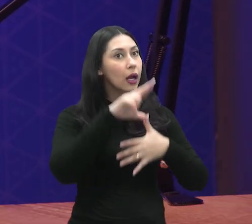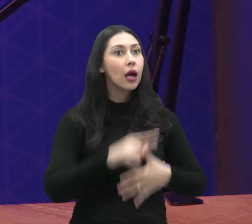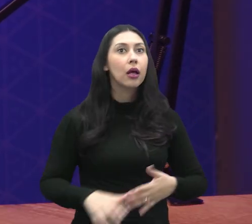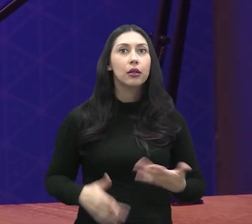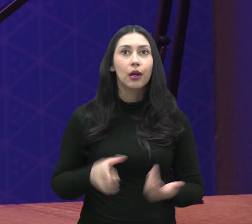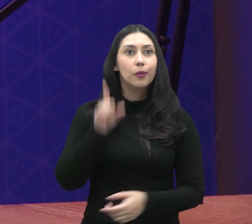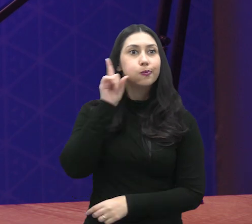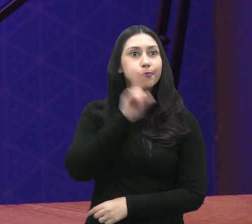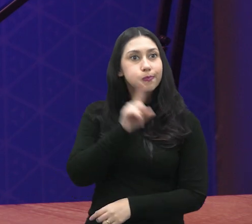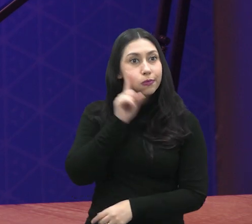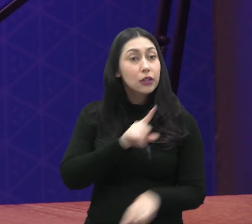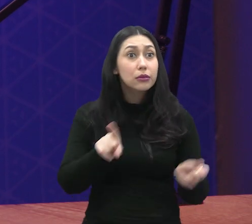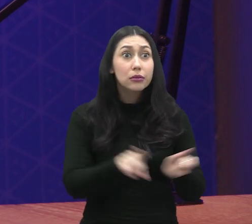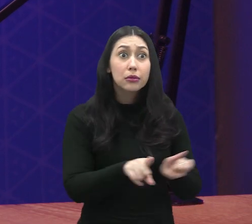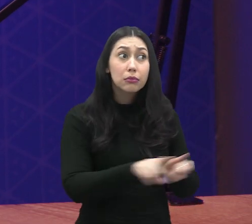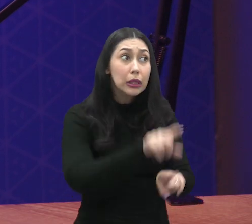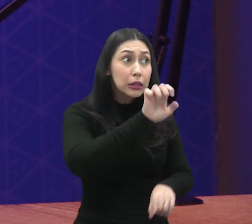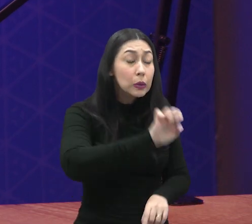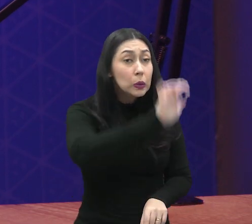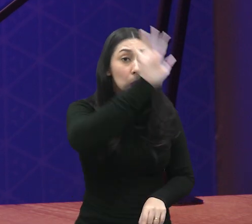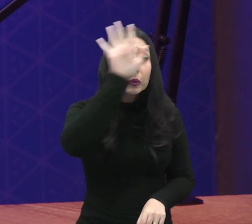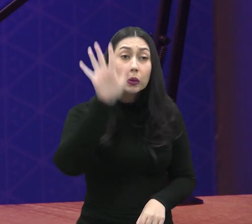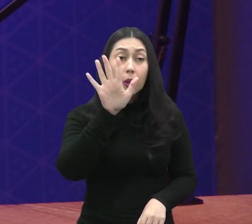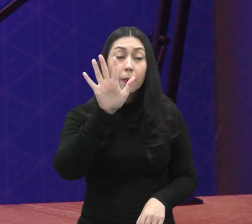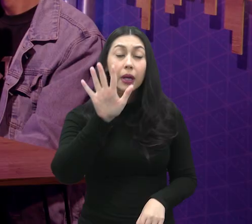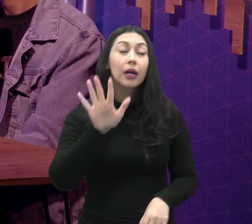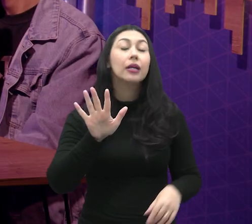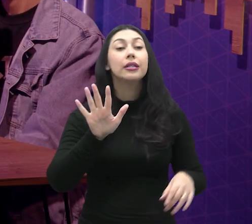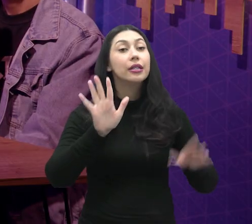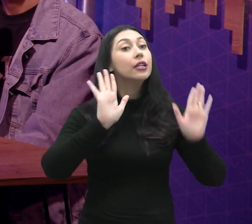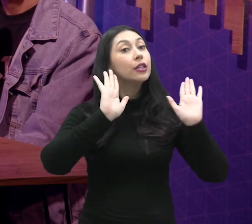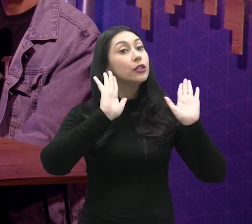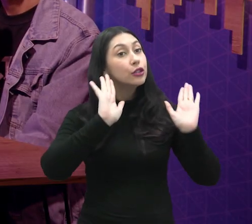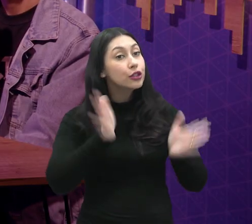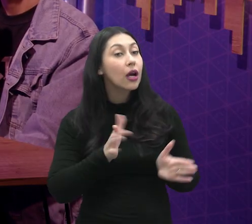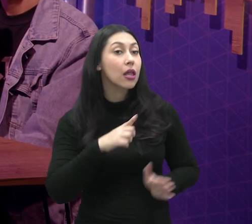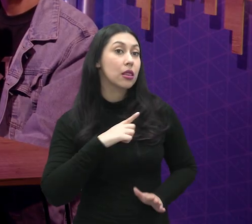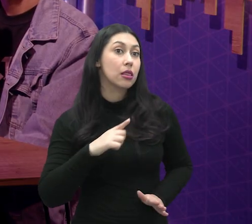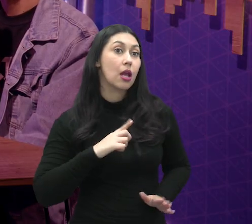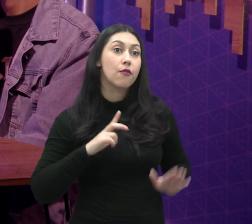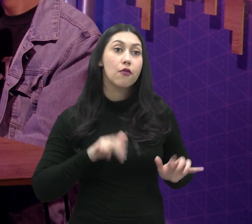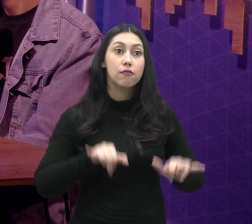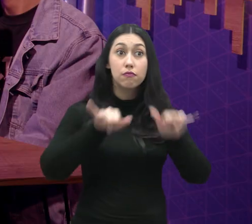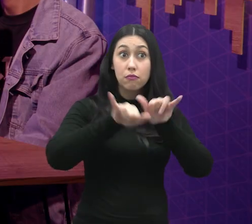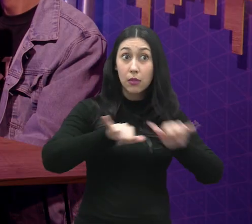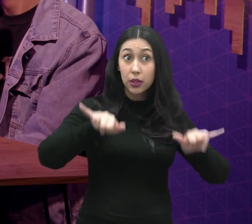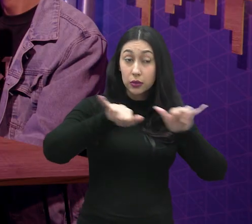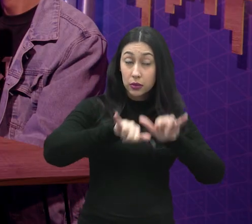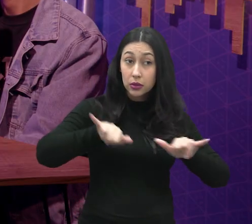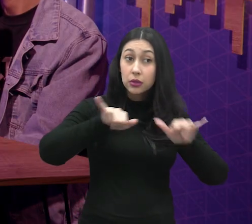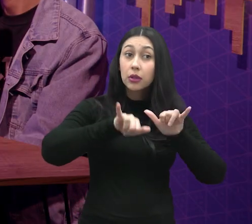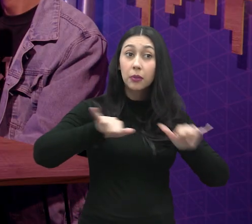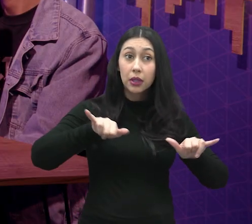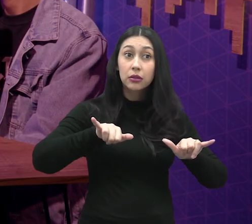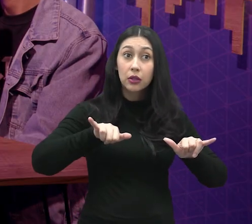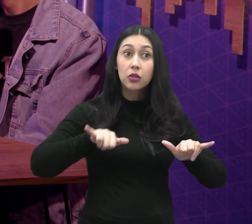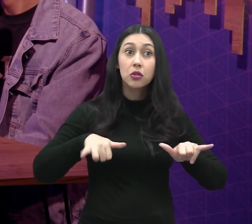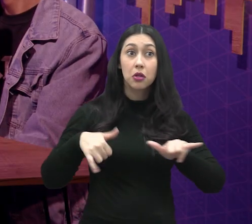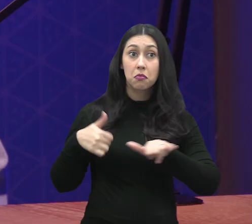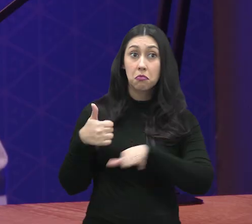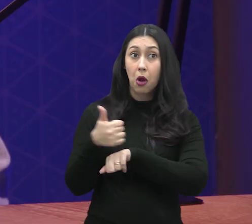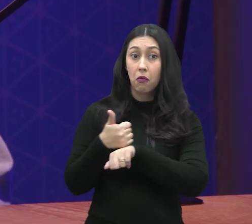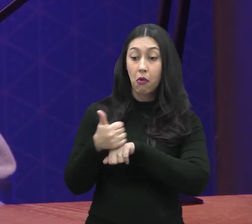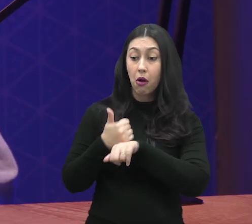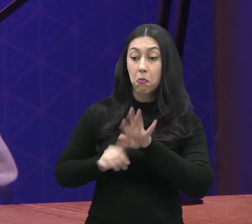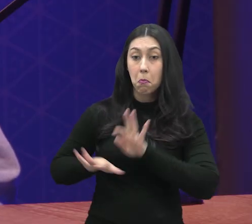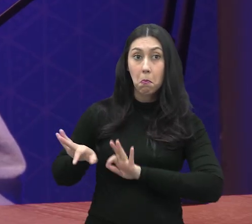Estados Unidos, na Europa. E a gente teve, né, já um pronunciamento também do pessoal que produziu a